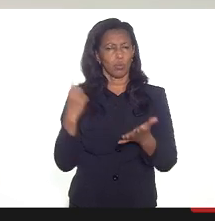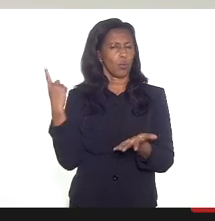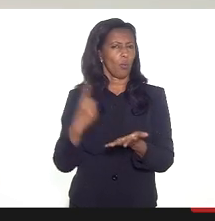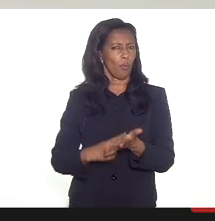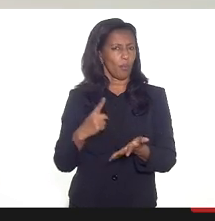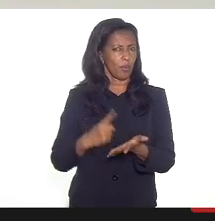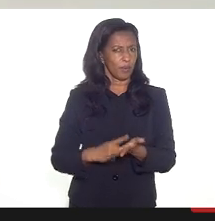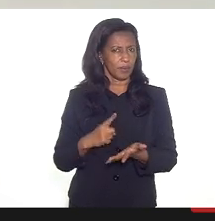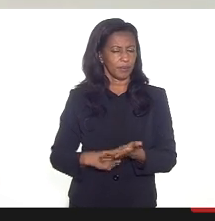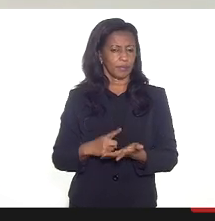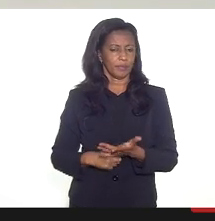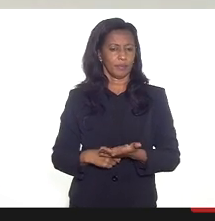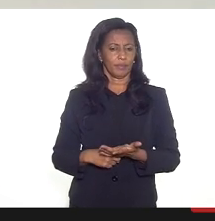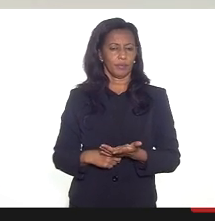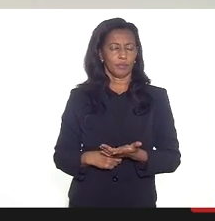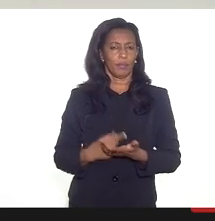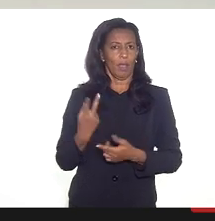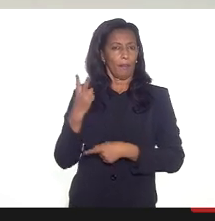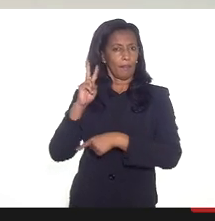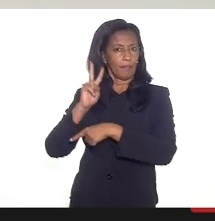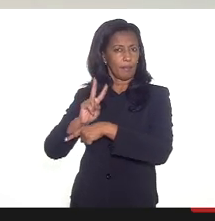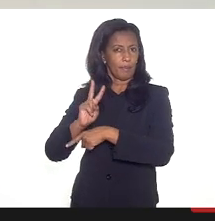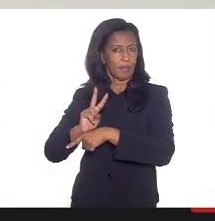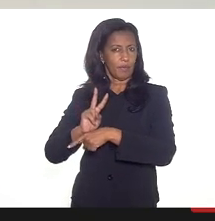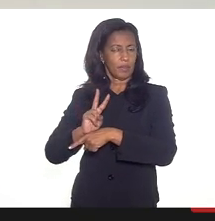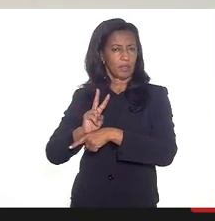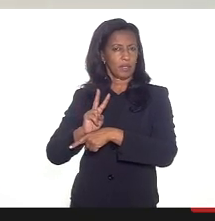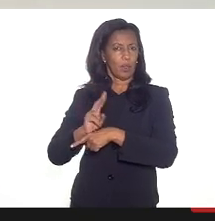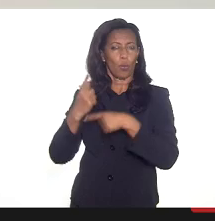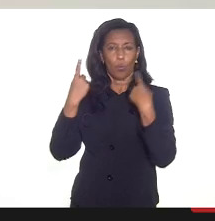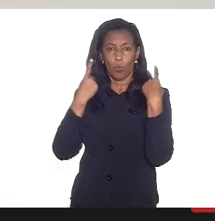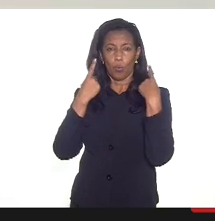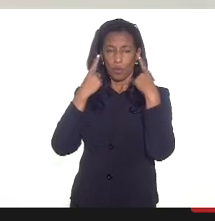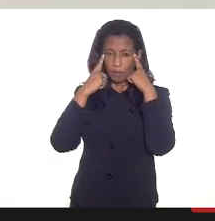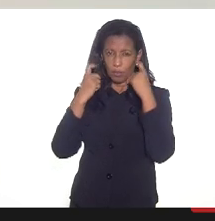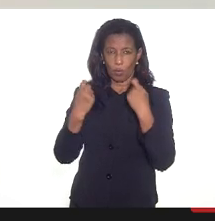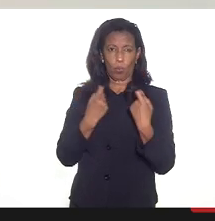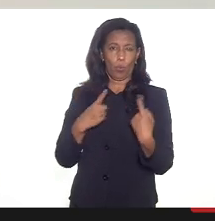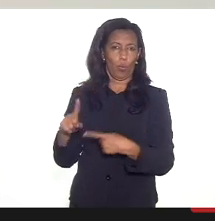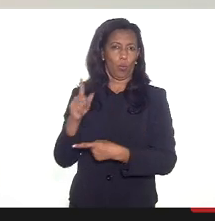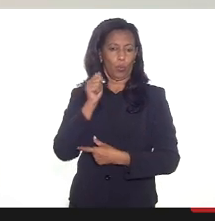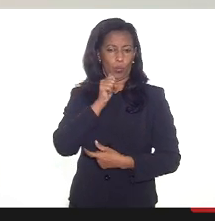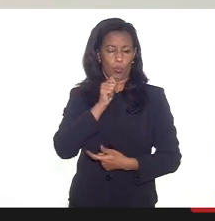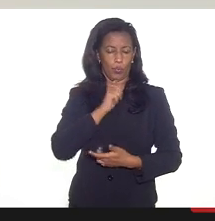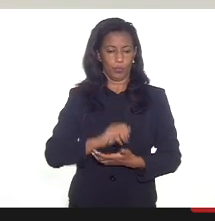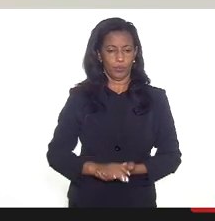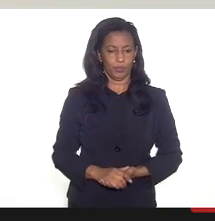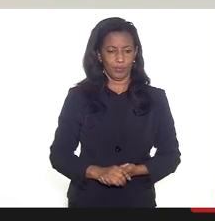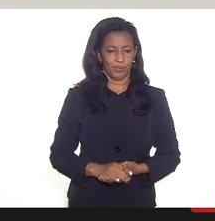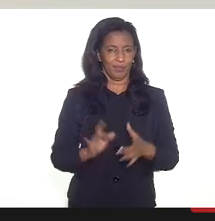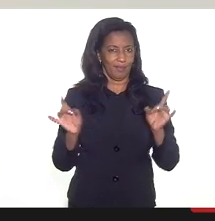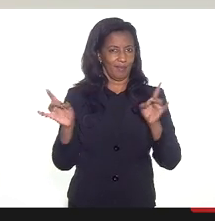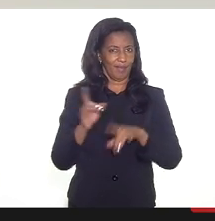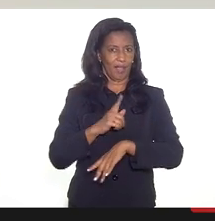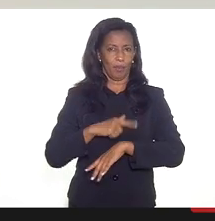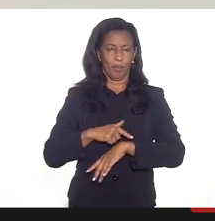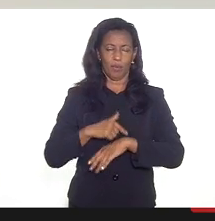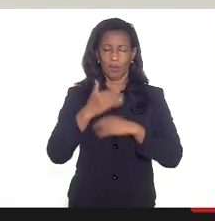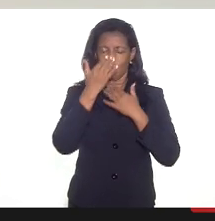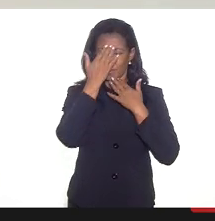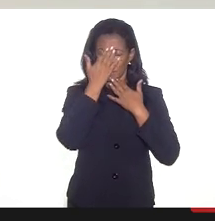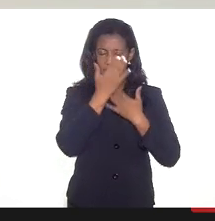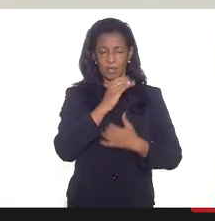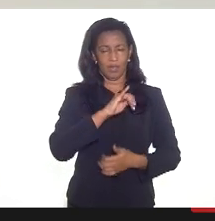comprometam na prevenção e no enfrentamento da violência contra a mulher. Acabou meu tempo, mas eu agradeço